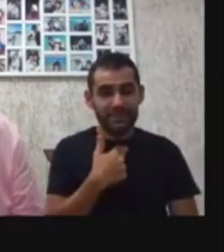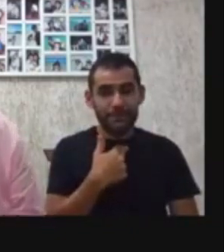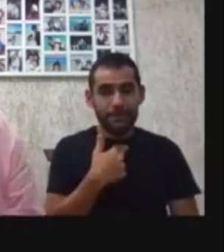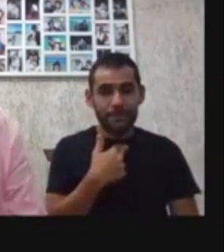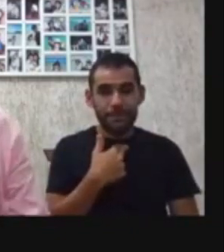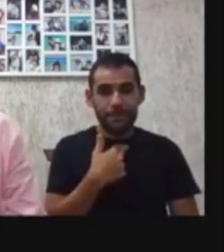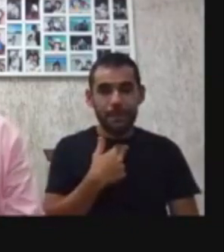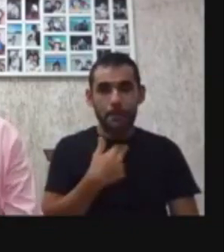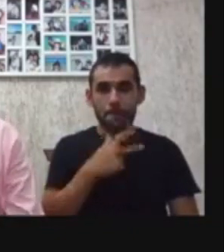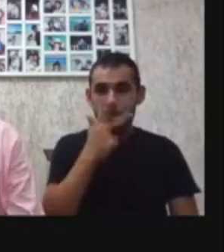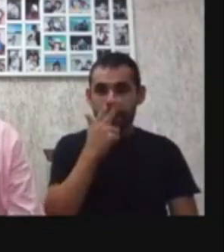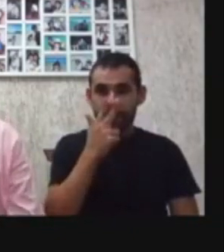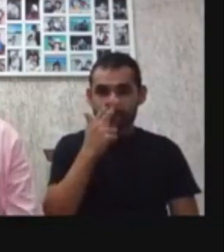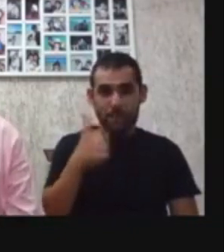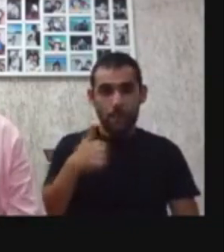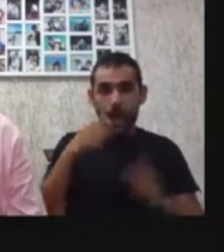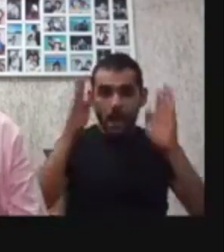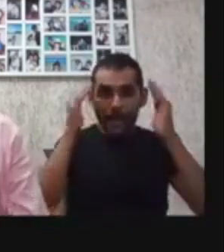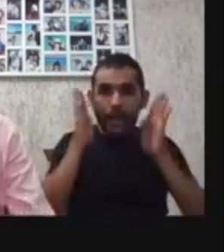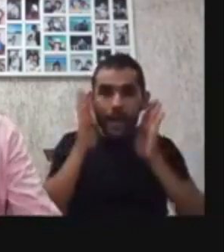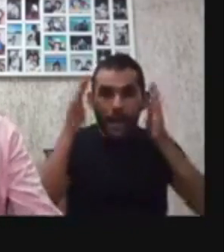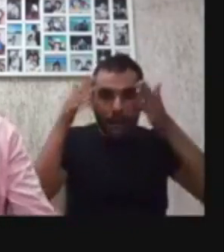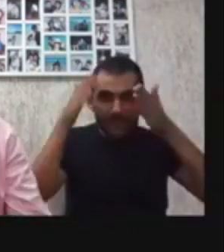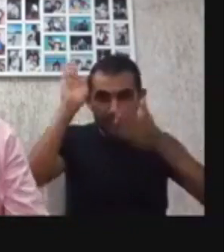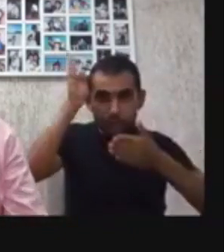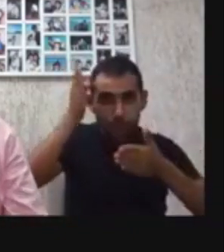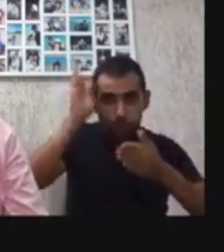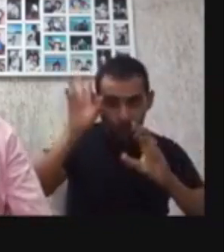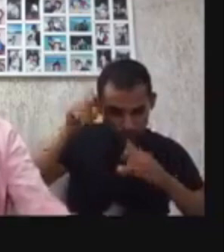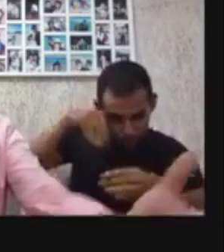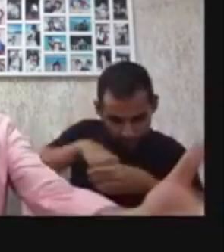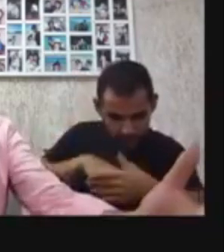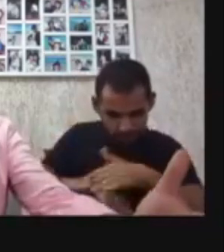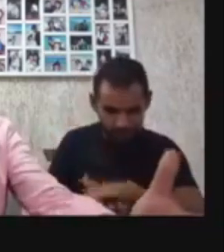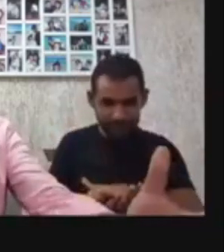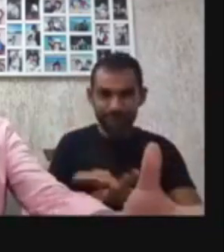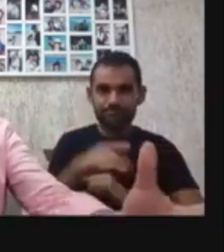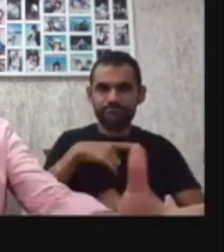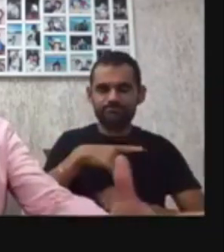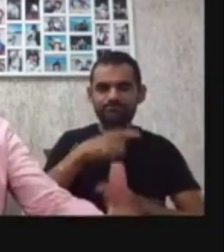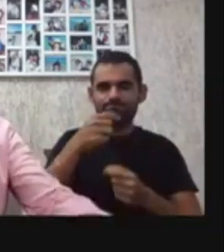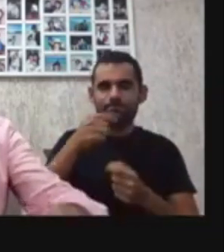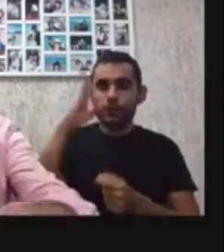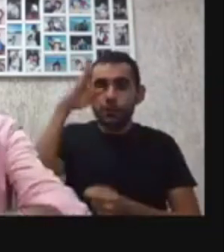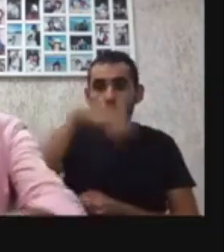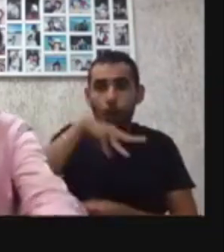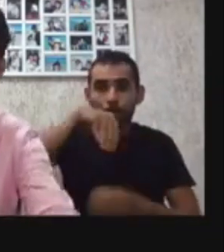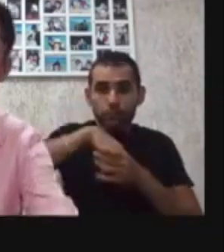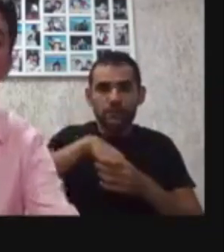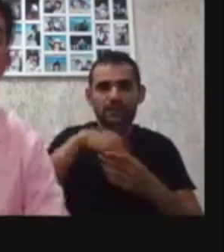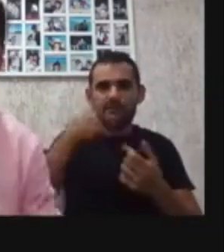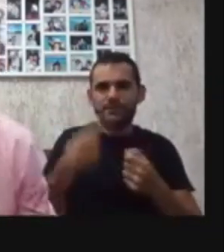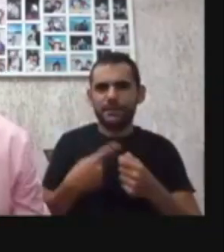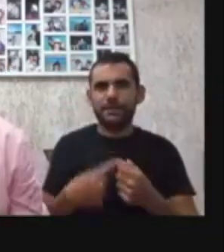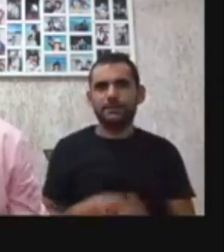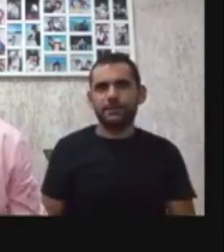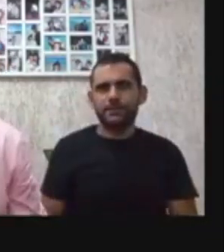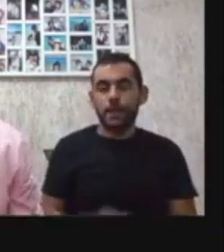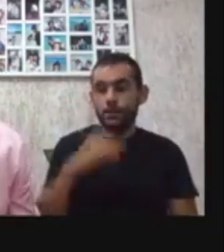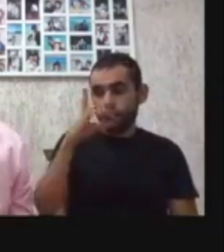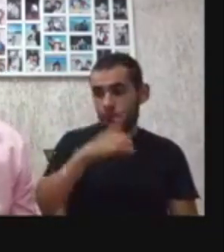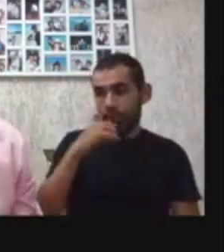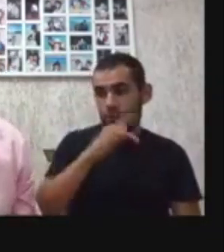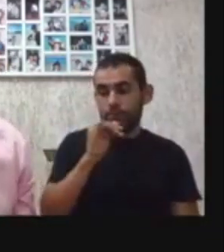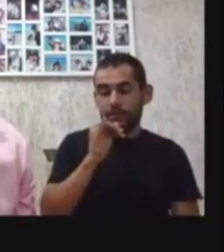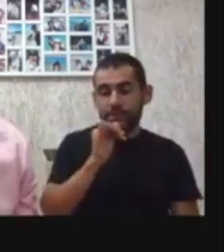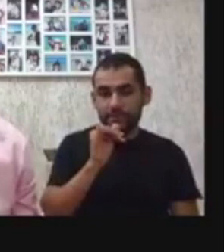parece que tem uma cabeça de burro enterrada nela, que, pelo amor de Deus, nada aqui pode. Vamos conversar, gente. Sabe? Aqui, ó. Dos domingos, por